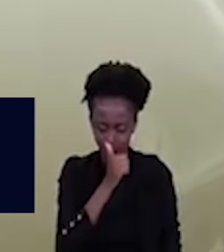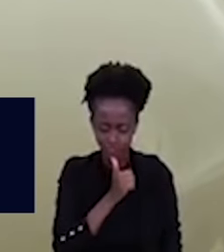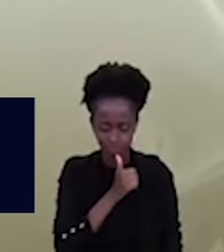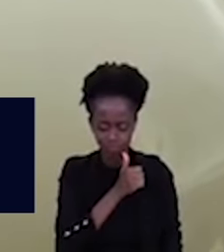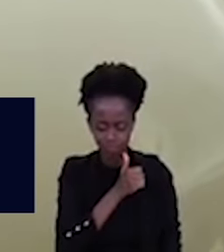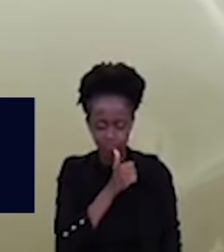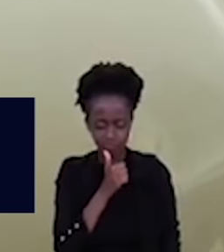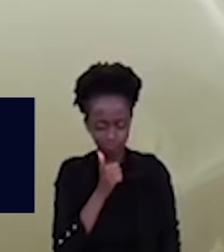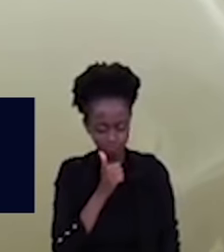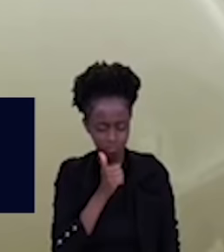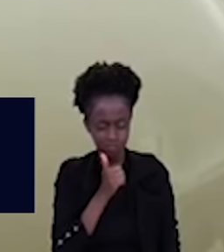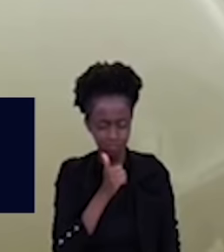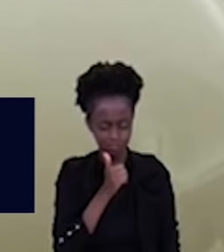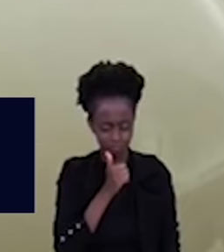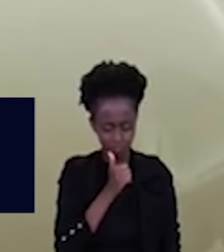Lutar,